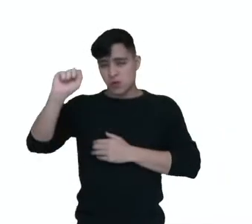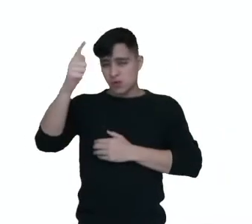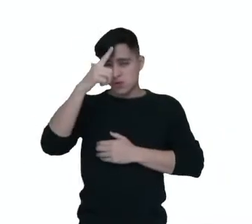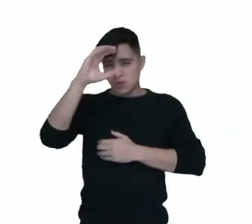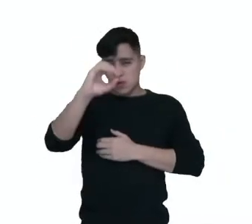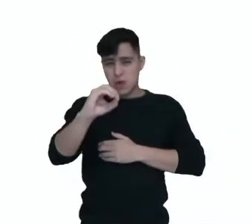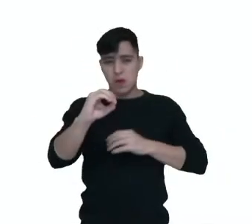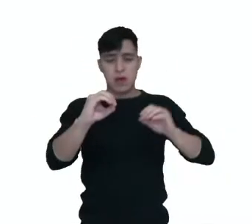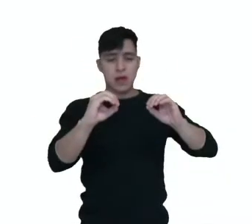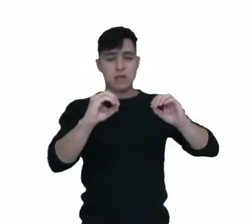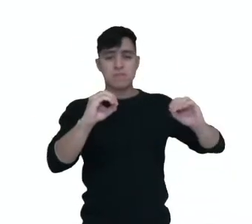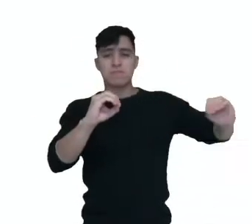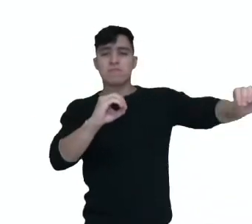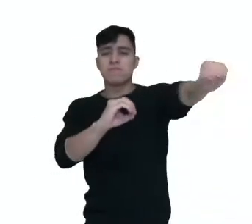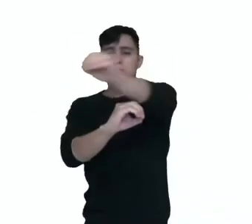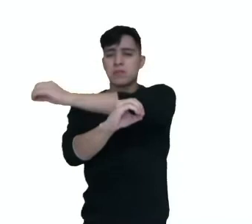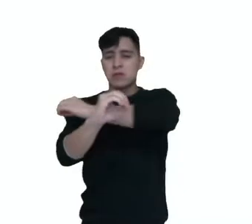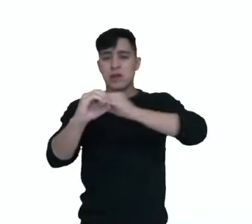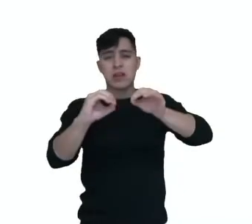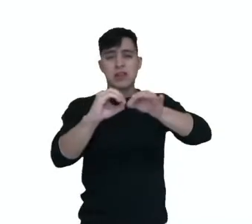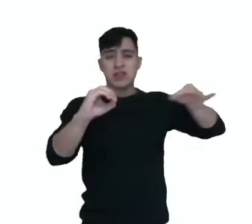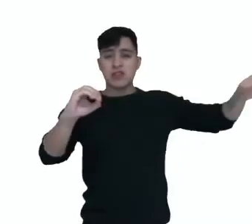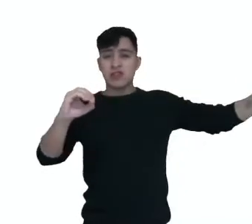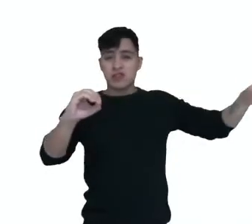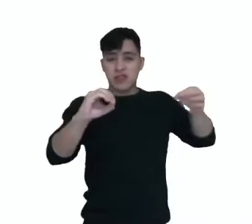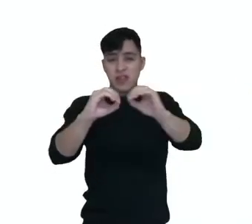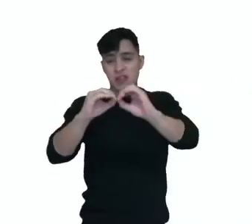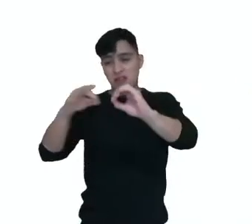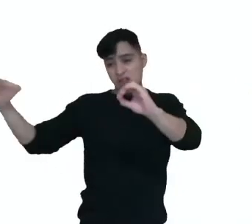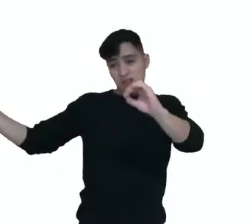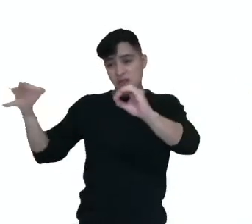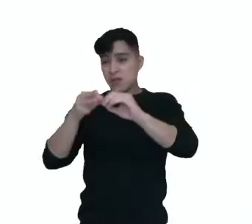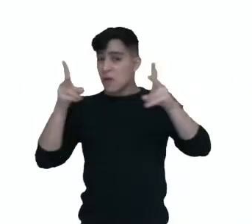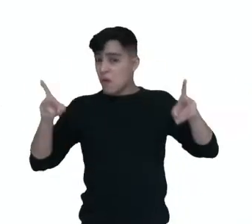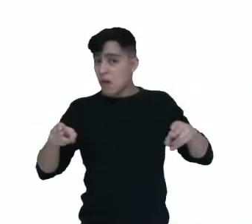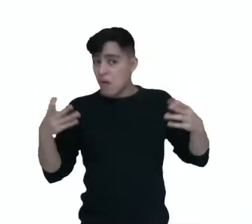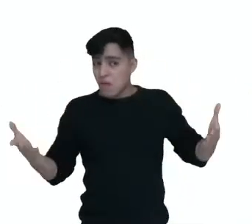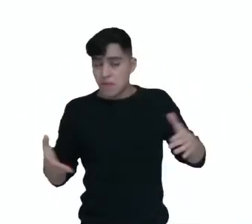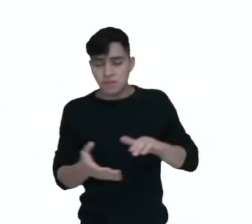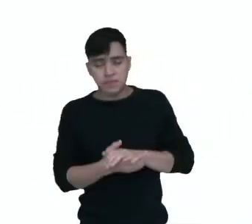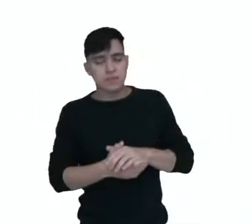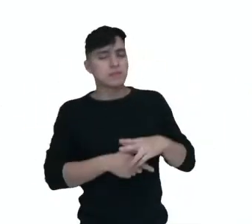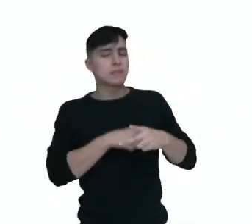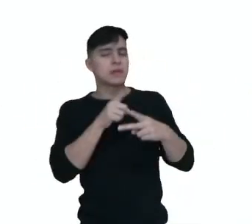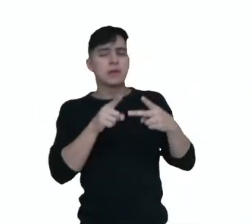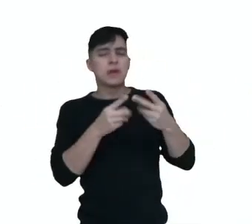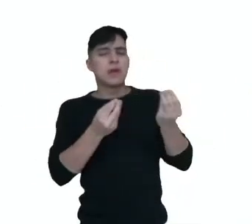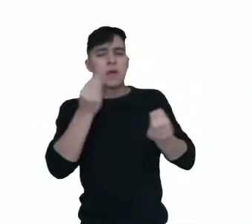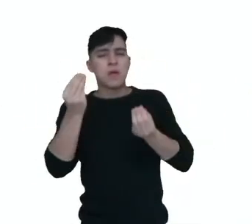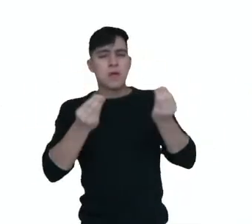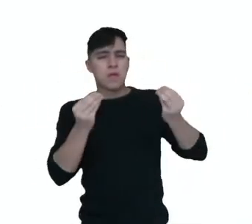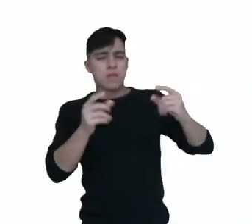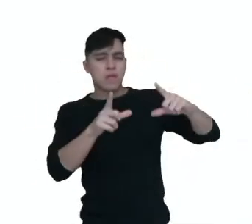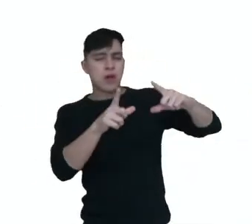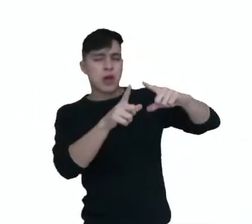durante todo o ano, né? A gente acabou respondendo isso. Como a órbita é elíptica, a distância da Terra ao Sol